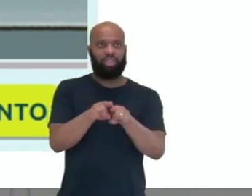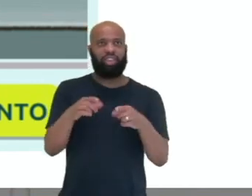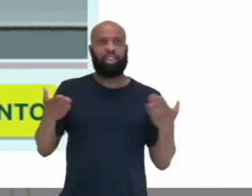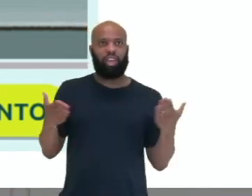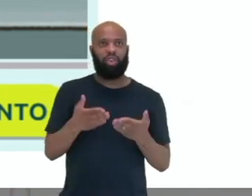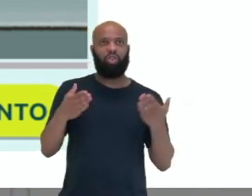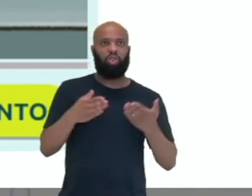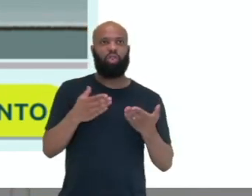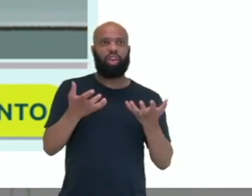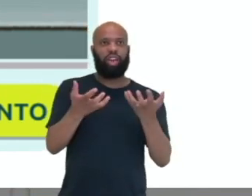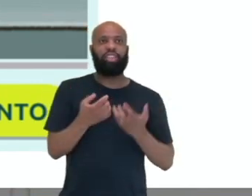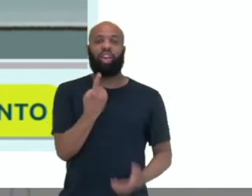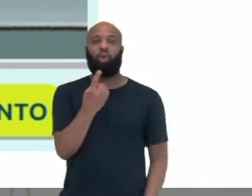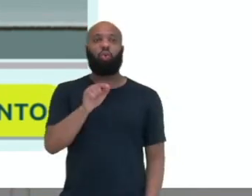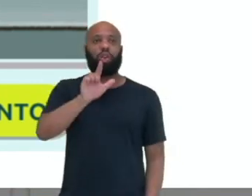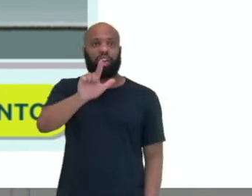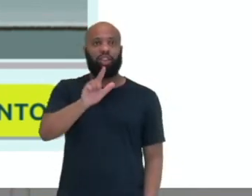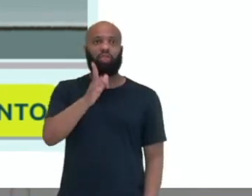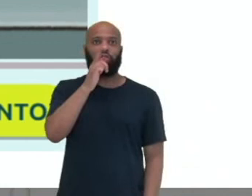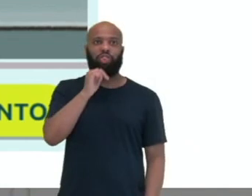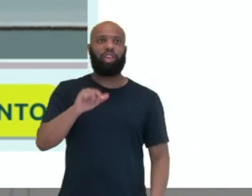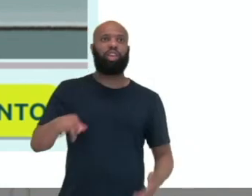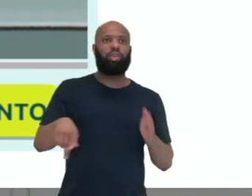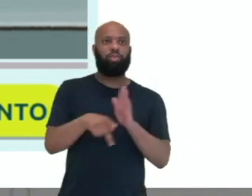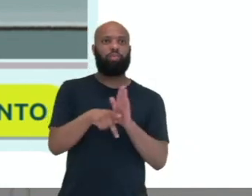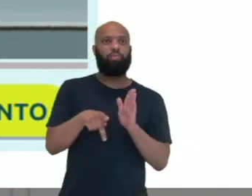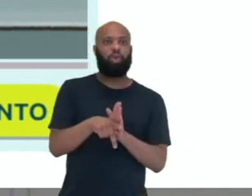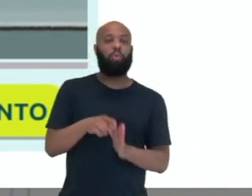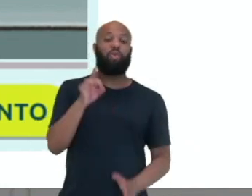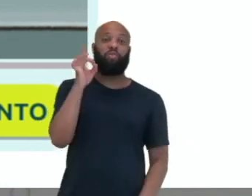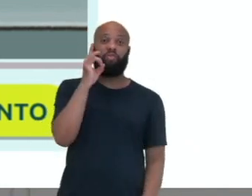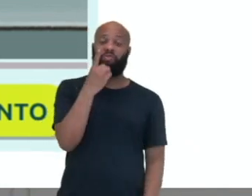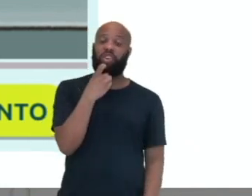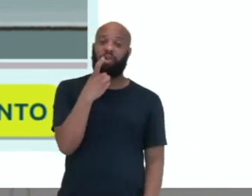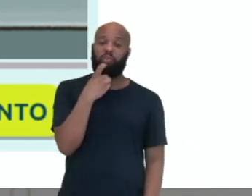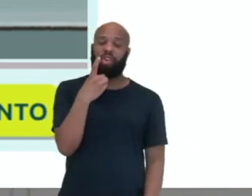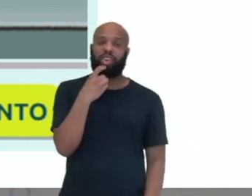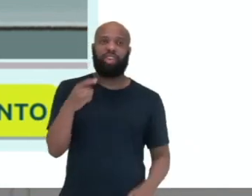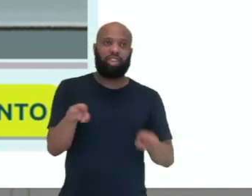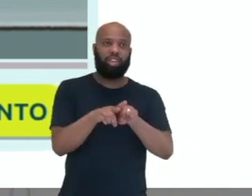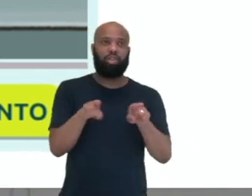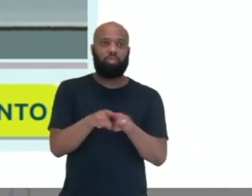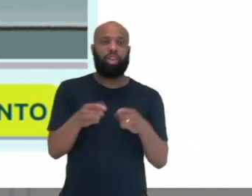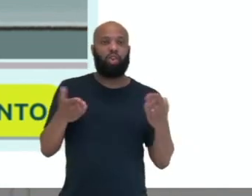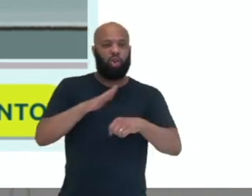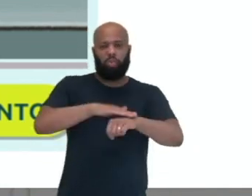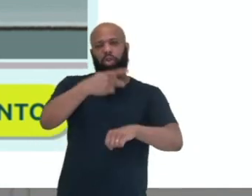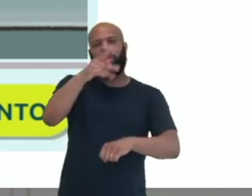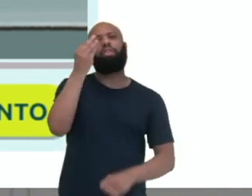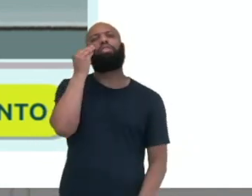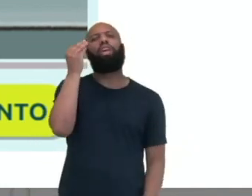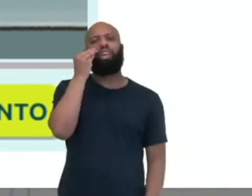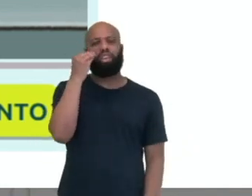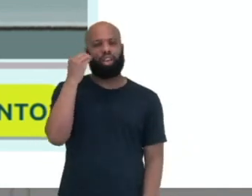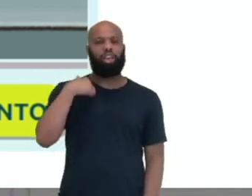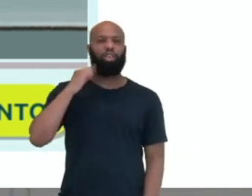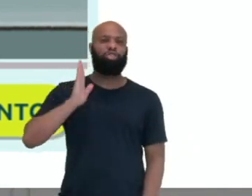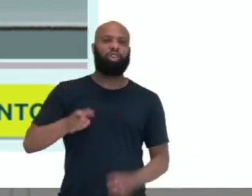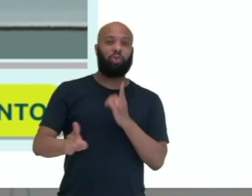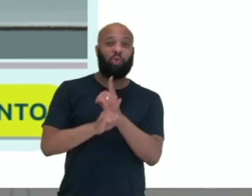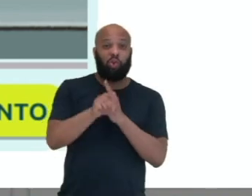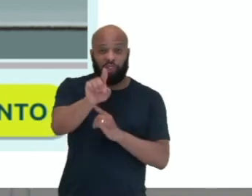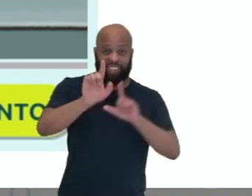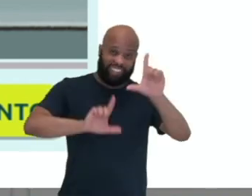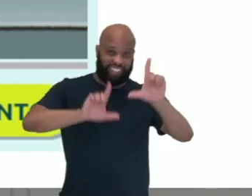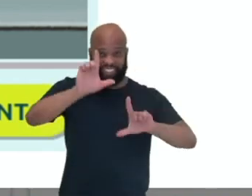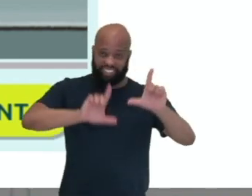coloca exatamente 1 litro de água na jarra de 10 litros, tá? Então aí a prof vai deixar com vocês, tá bom? E a gente já se vê lá na